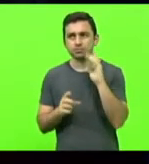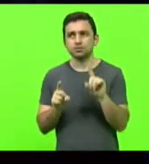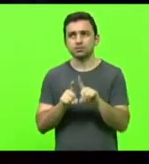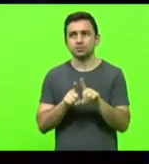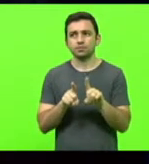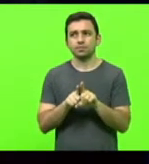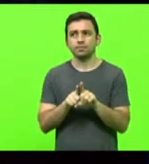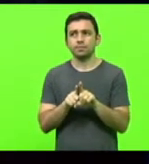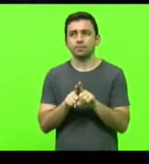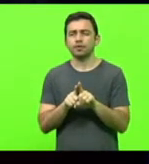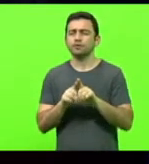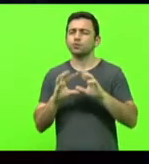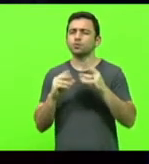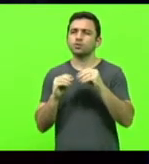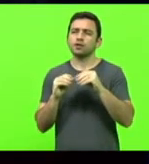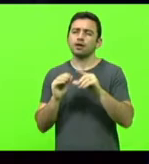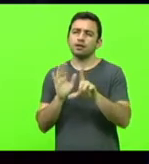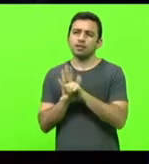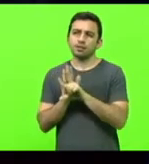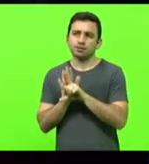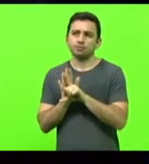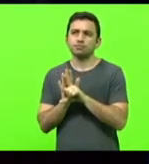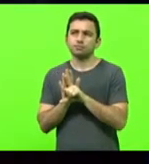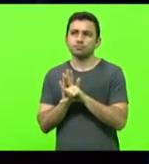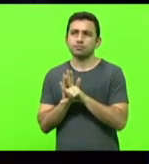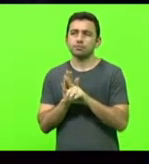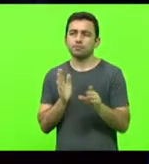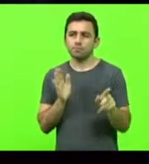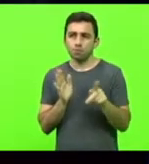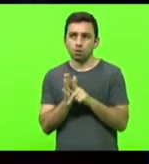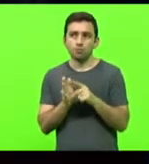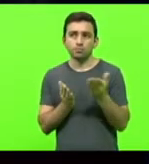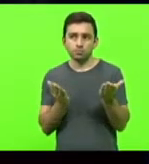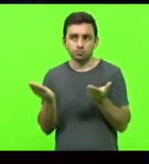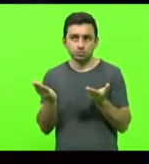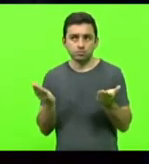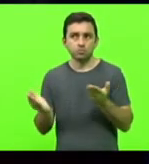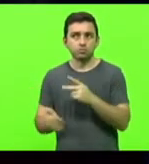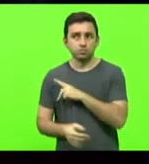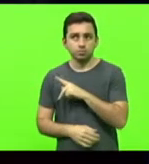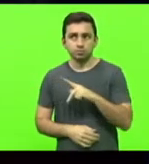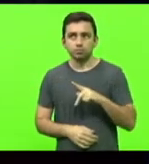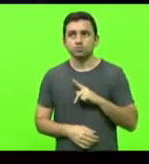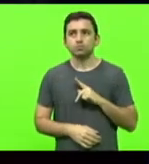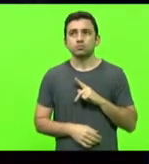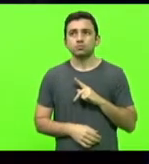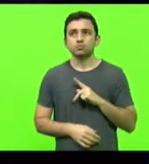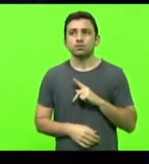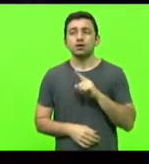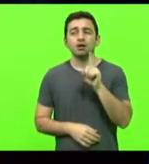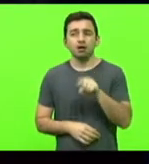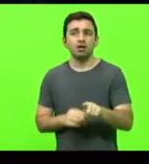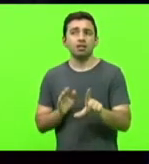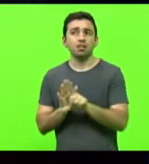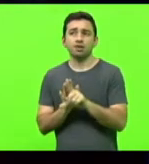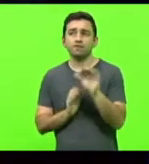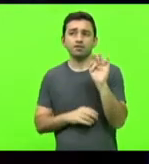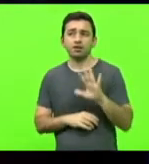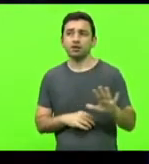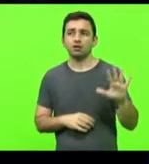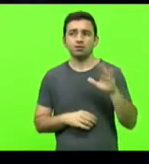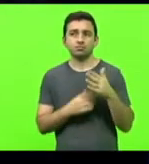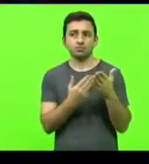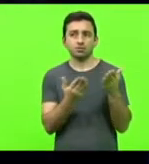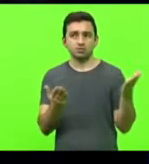que toda a legislação sobre licitação de obras públicas é uma legislação federal,